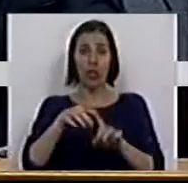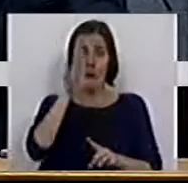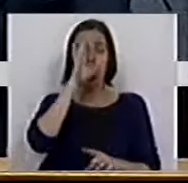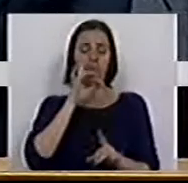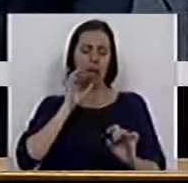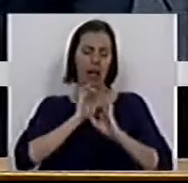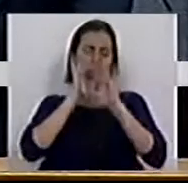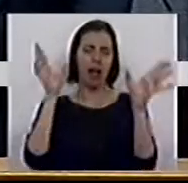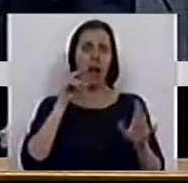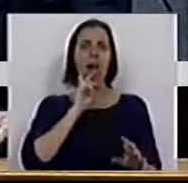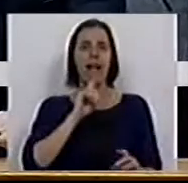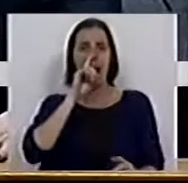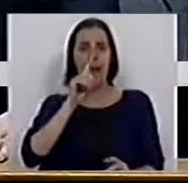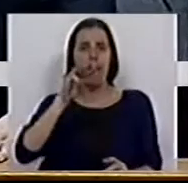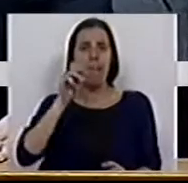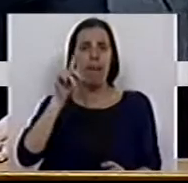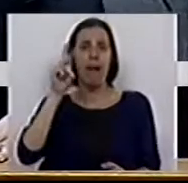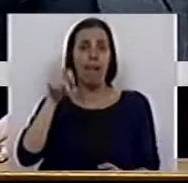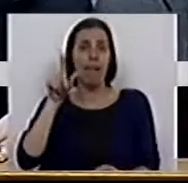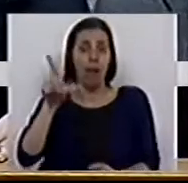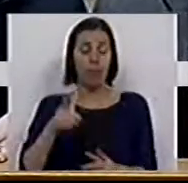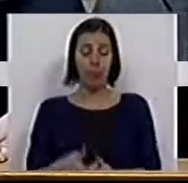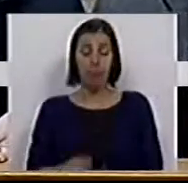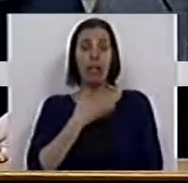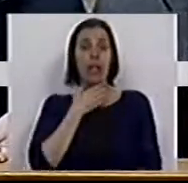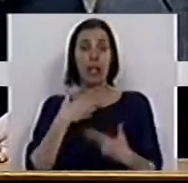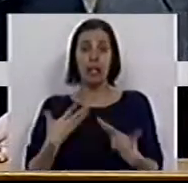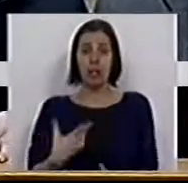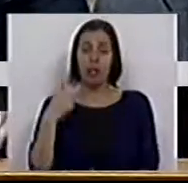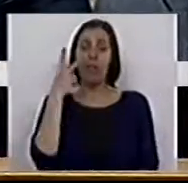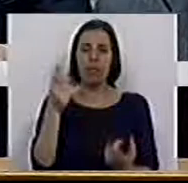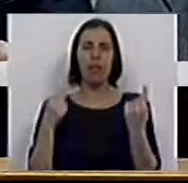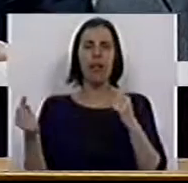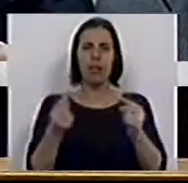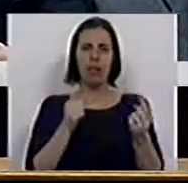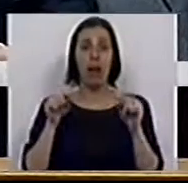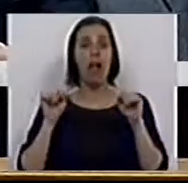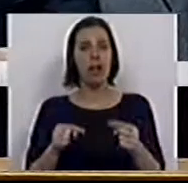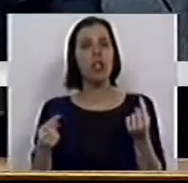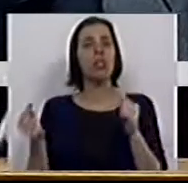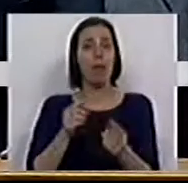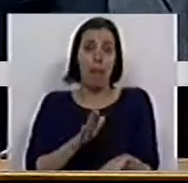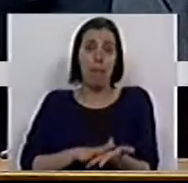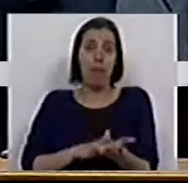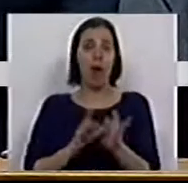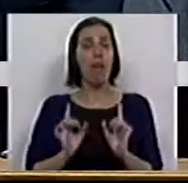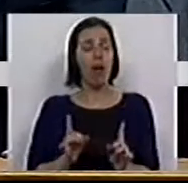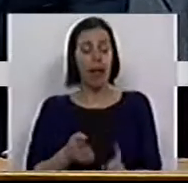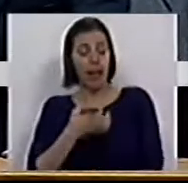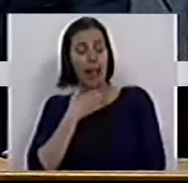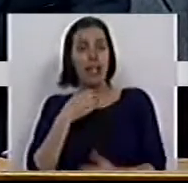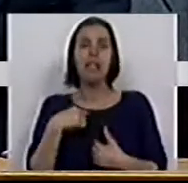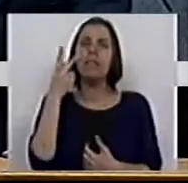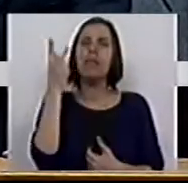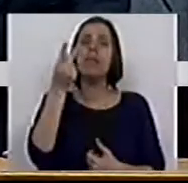é claramente Angela Merkel. A crise que estamos a viver, e este debate é prova disso, a crise que estamos